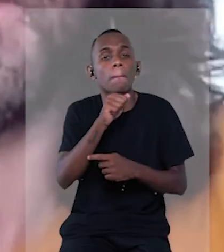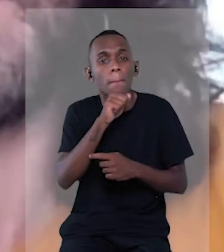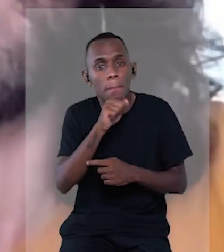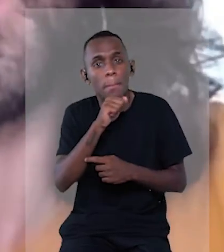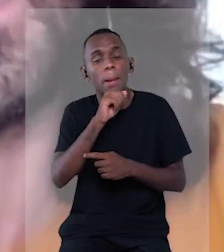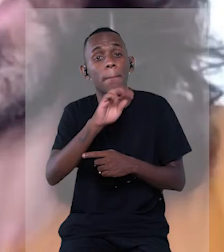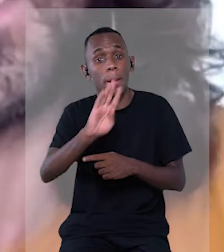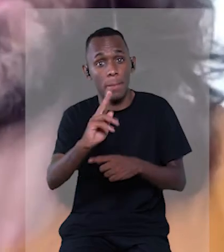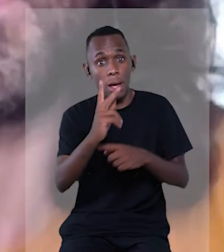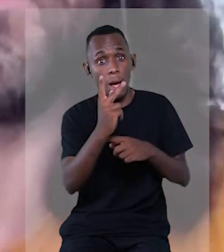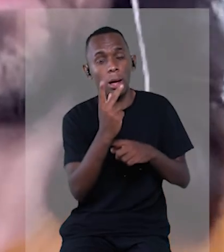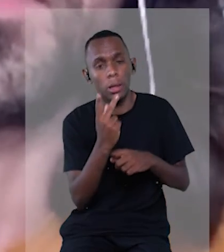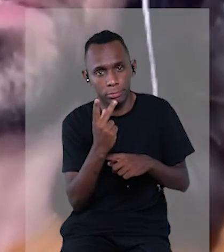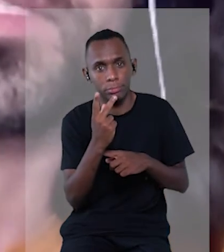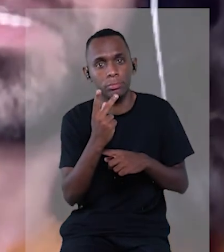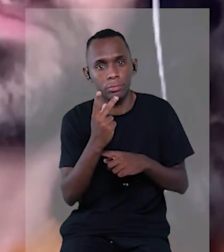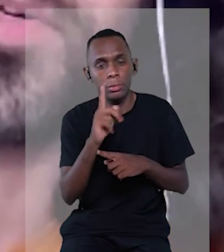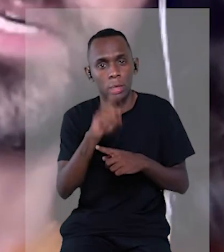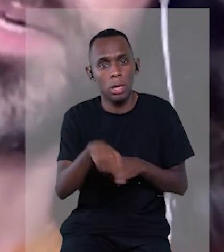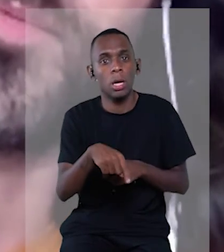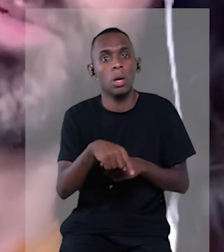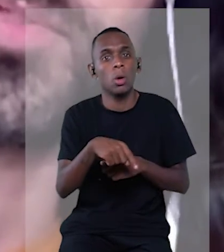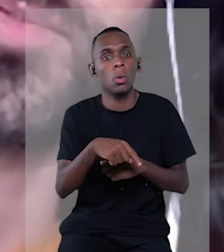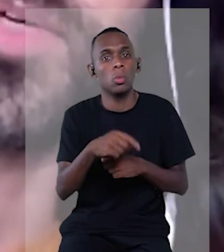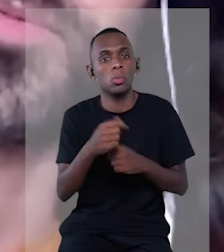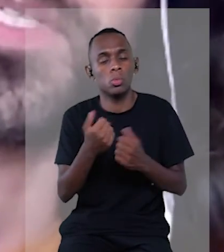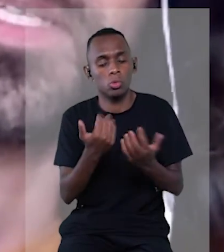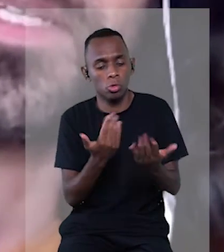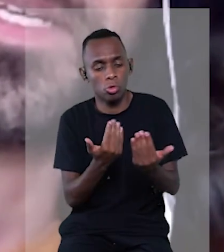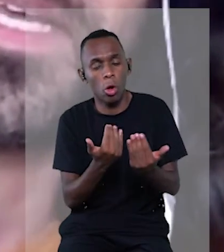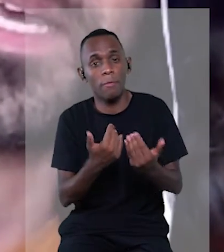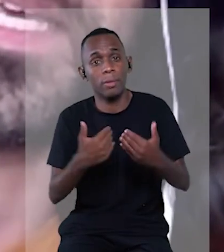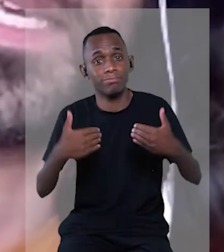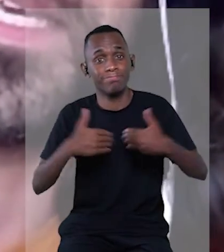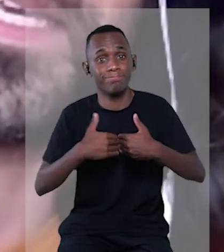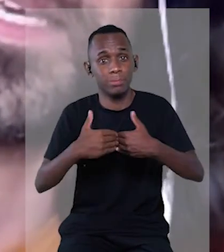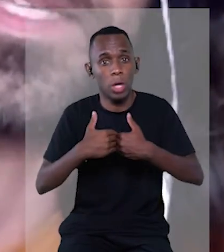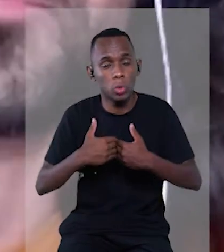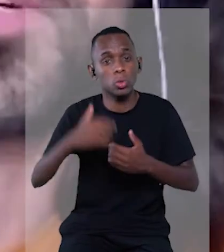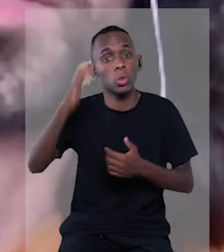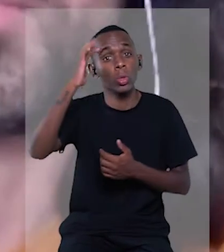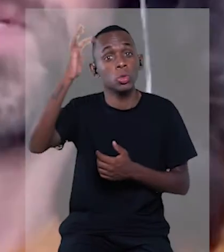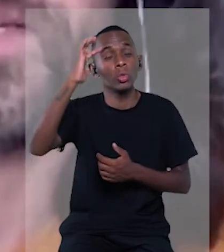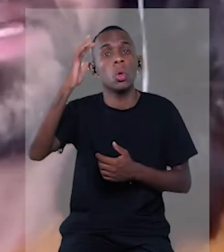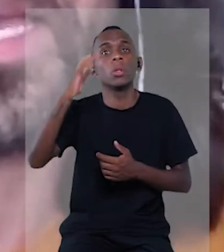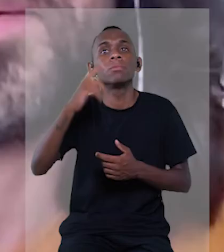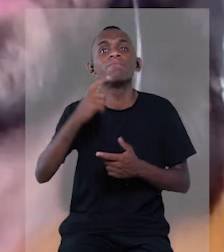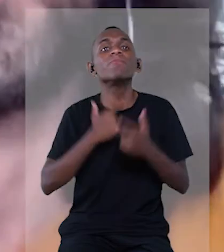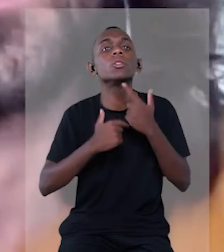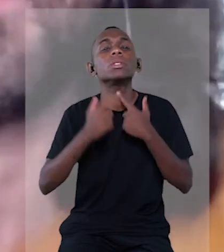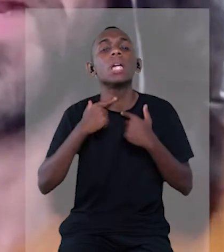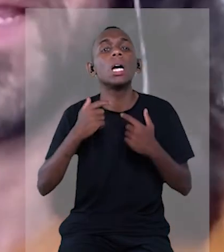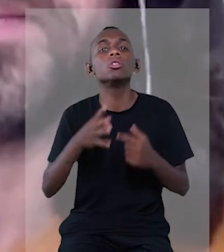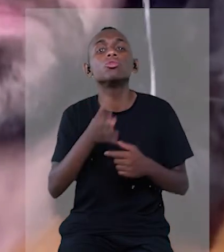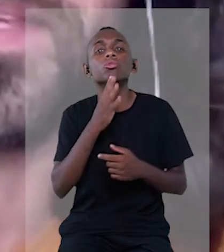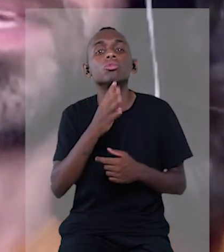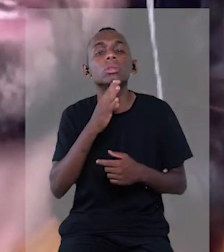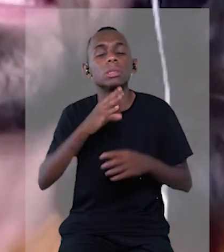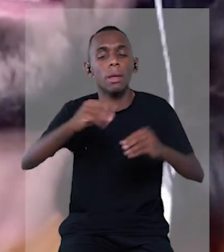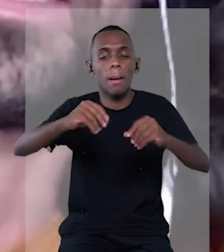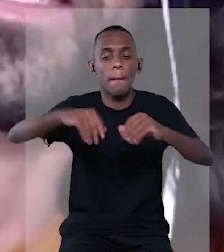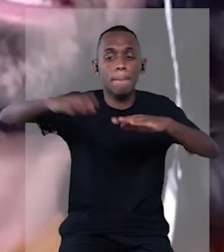com a mãe, para Belo Horizonte. Samuca é um moço autista e Samuca sonha em conhecer a